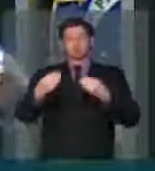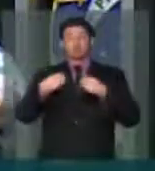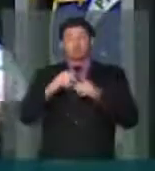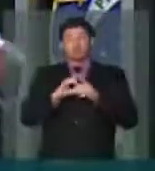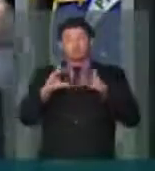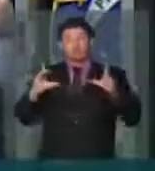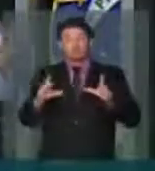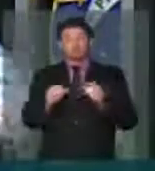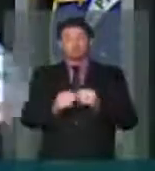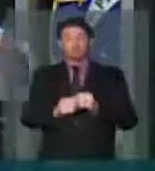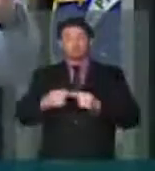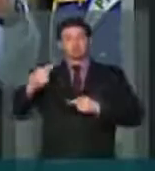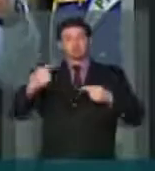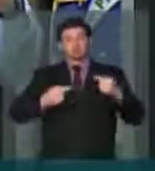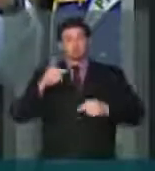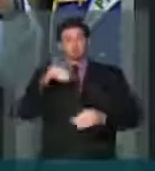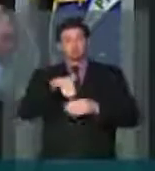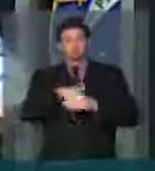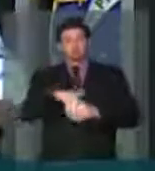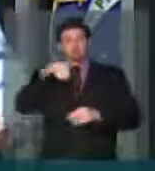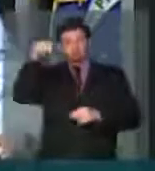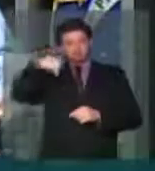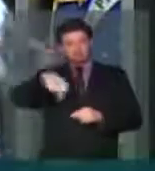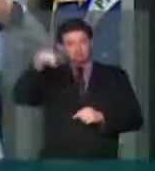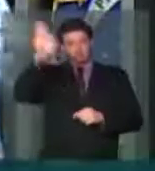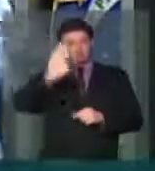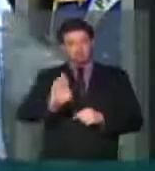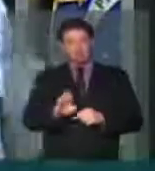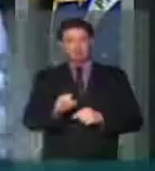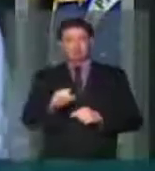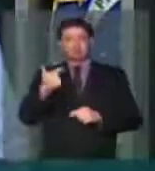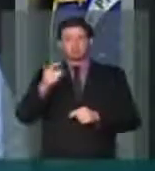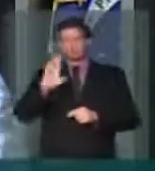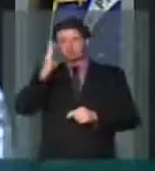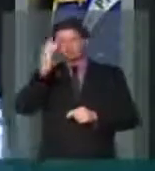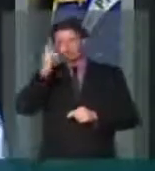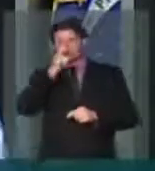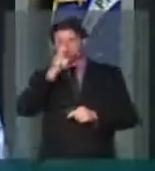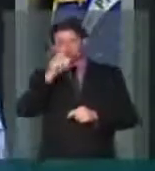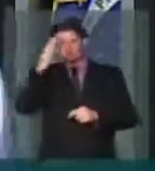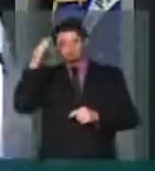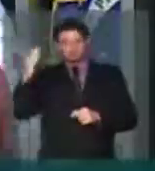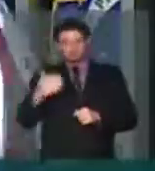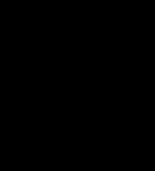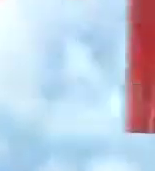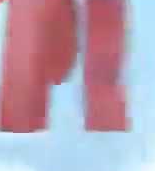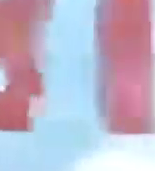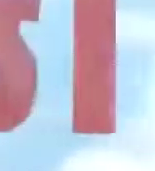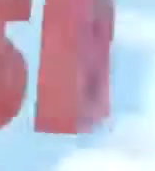permitir disputar eleições no Brasil sem hipocrisia. Muito obrigado.